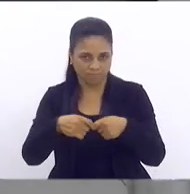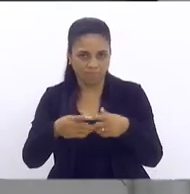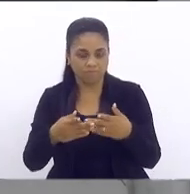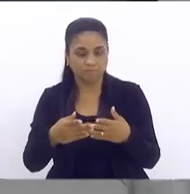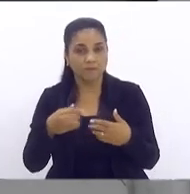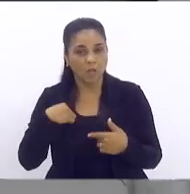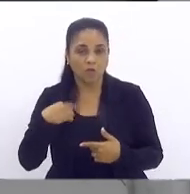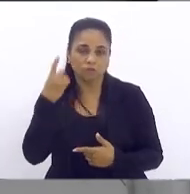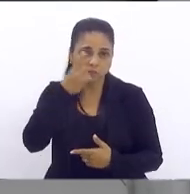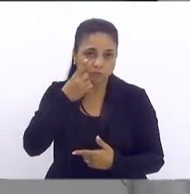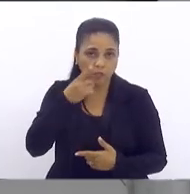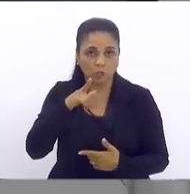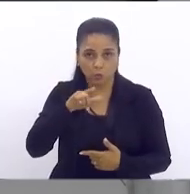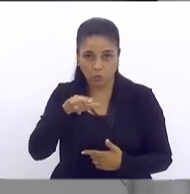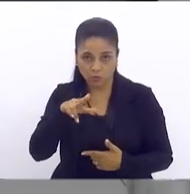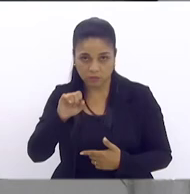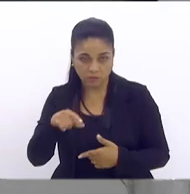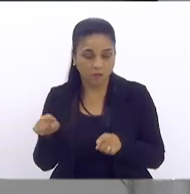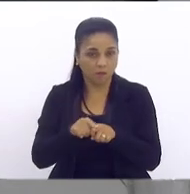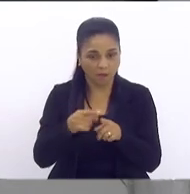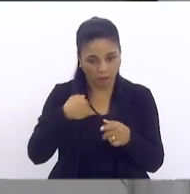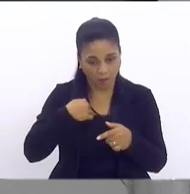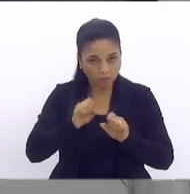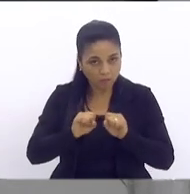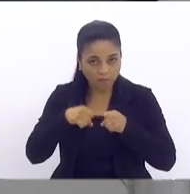Eu sou um dos que mais defendem